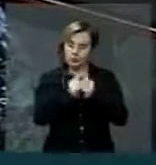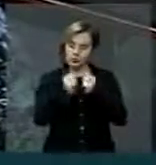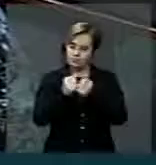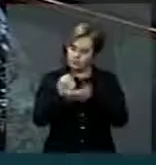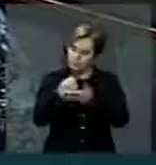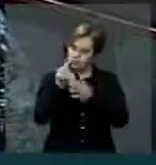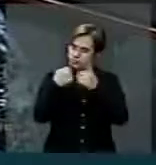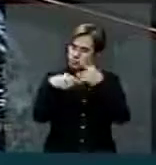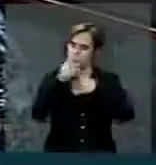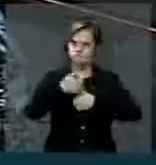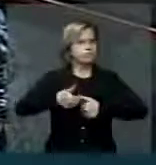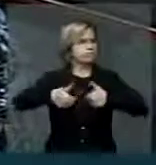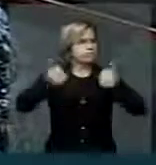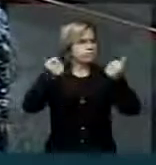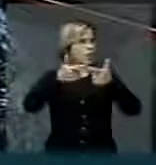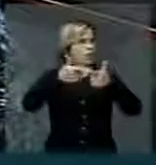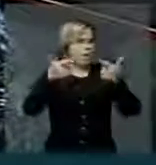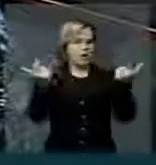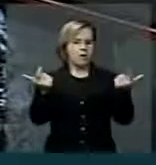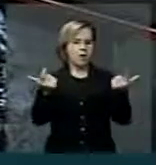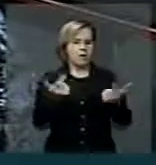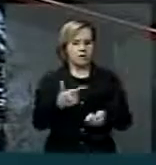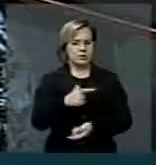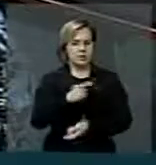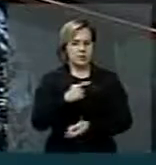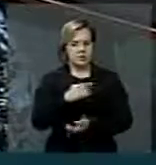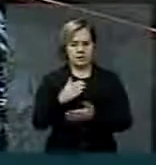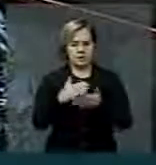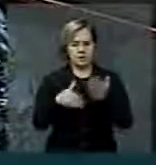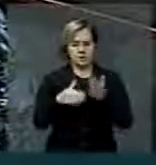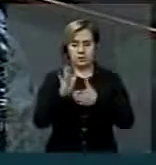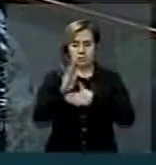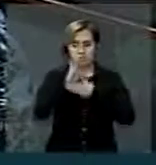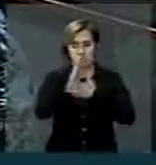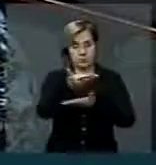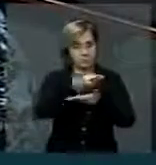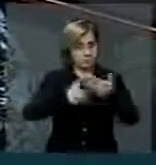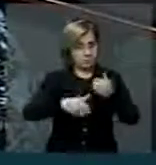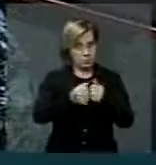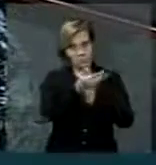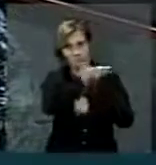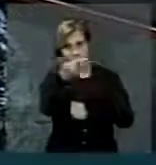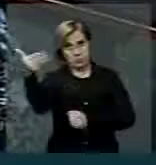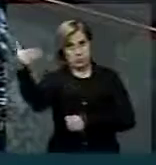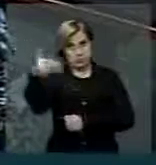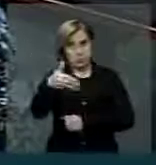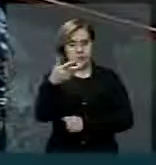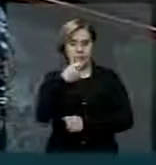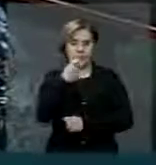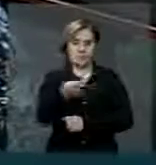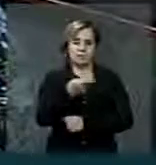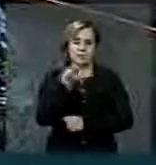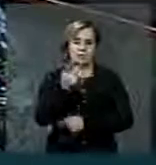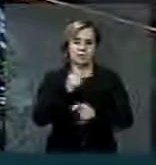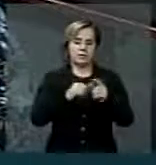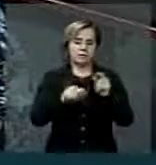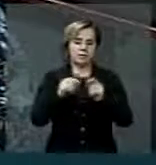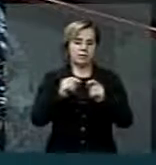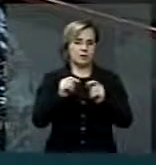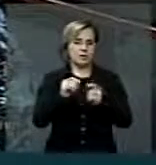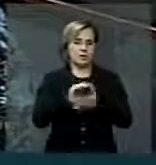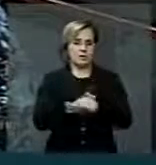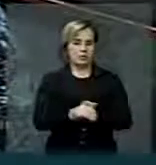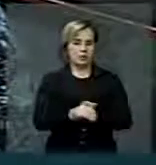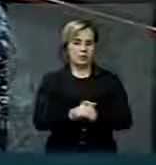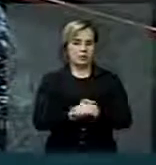está evidentemente presente nessas contribuições que os senhores vieram dar e a senhora, que é a questão política mais